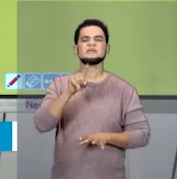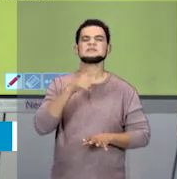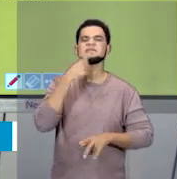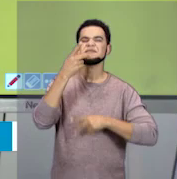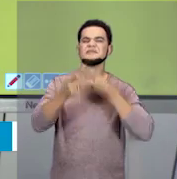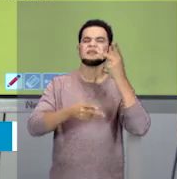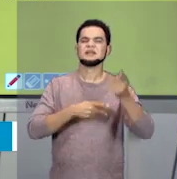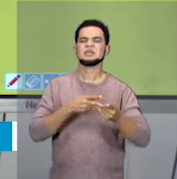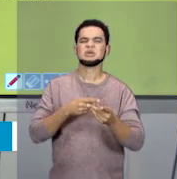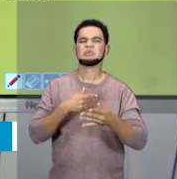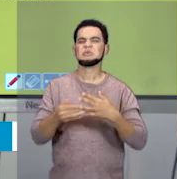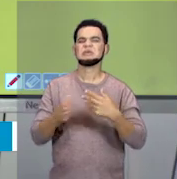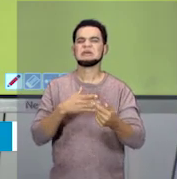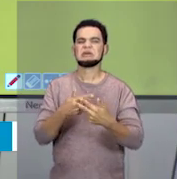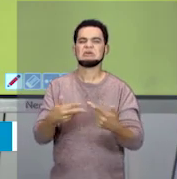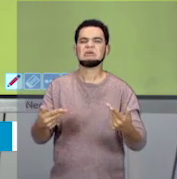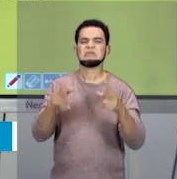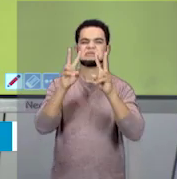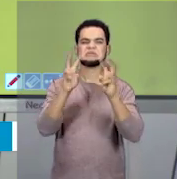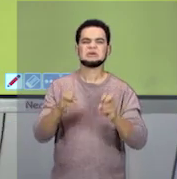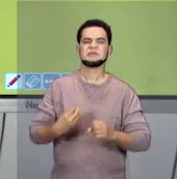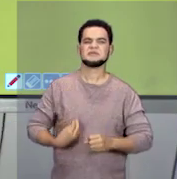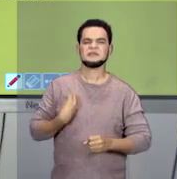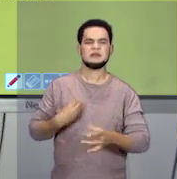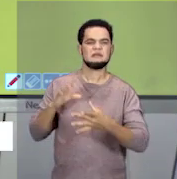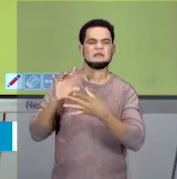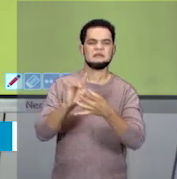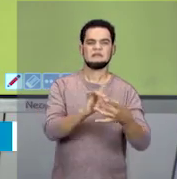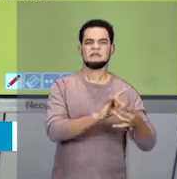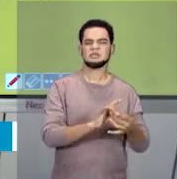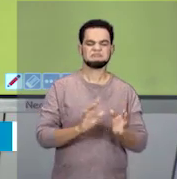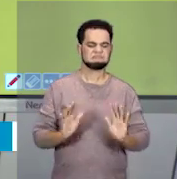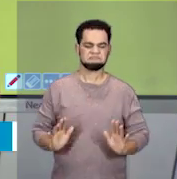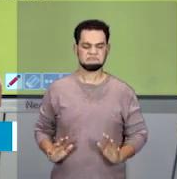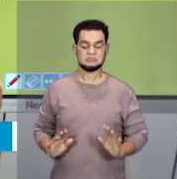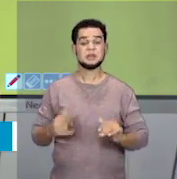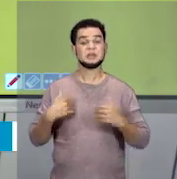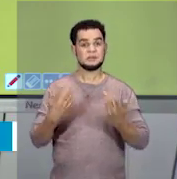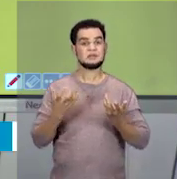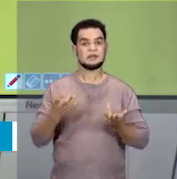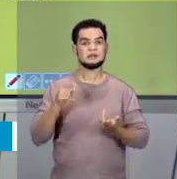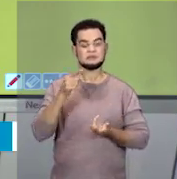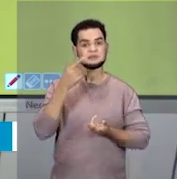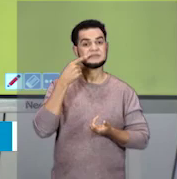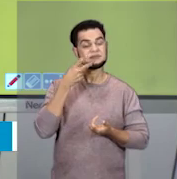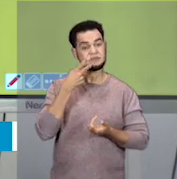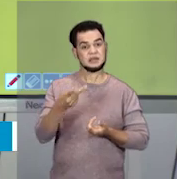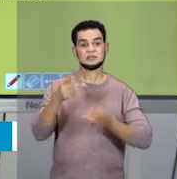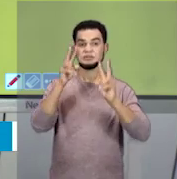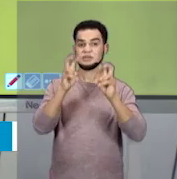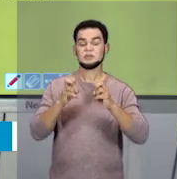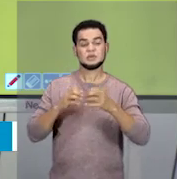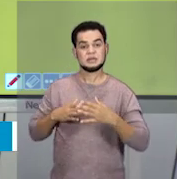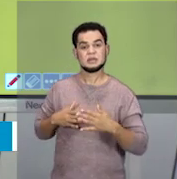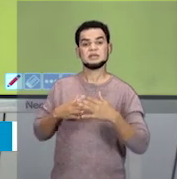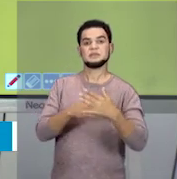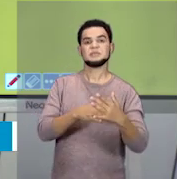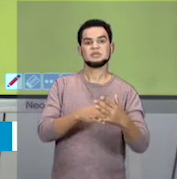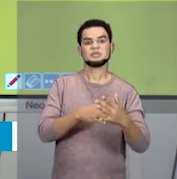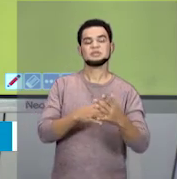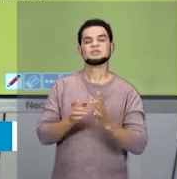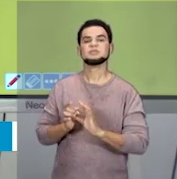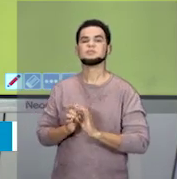do assunto viver em rede. Eu quero que você comente para mim sobre os limites entre o público e o